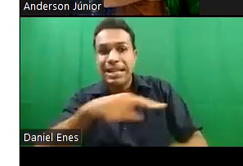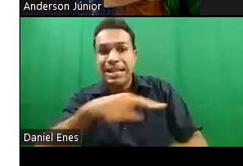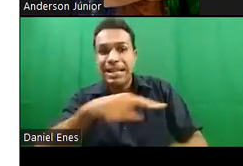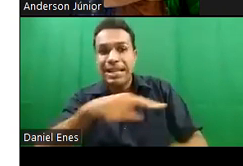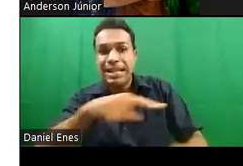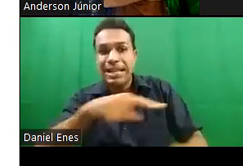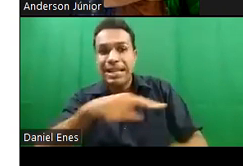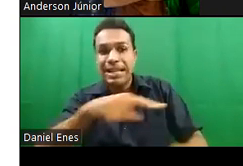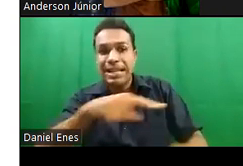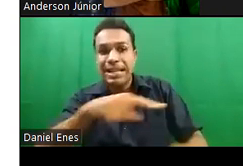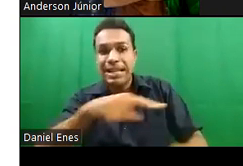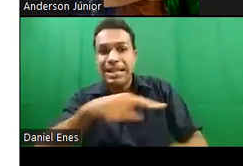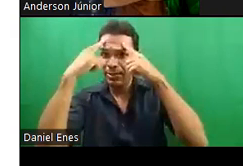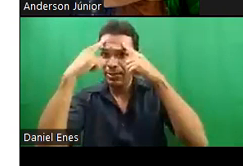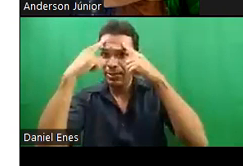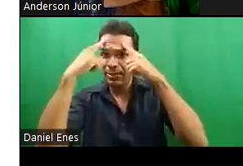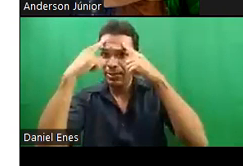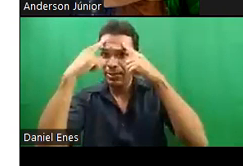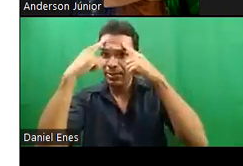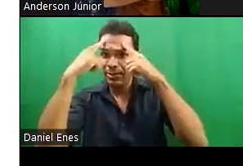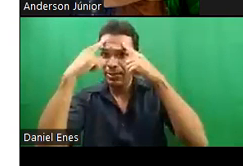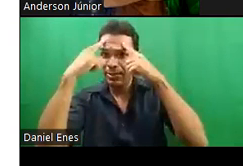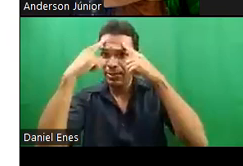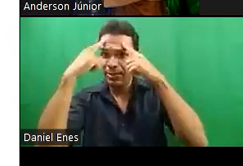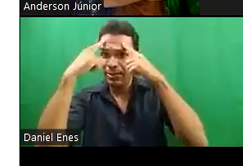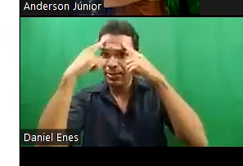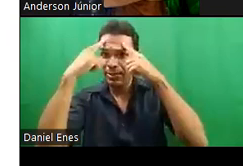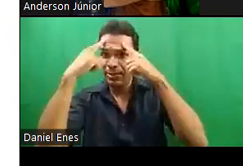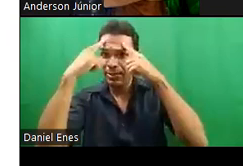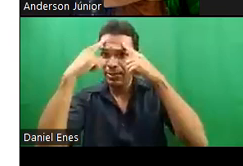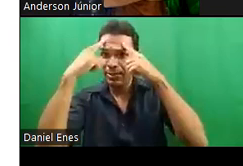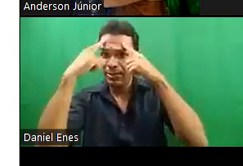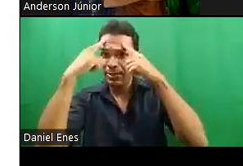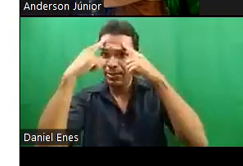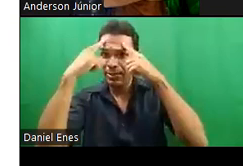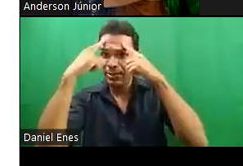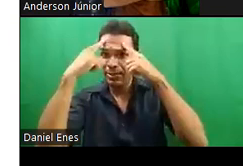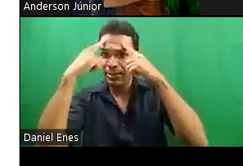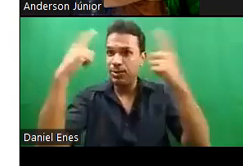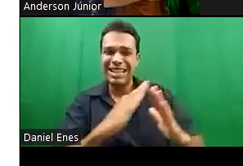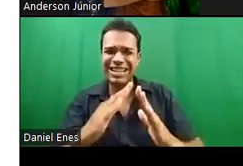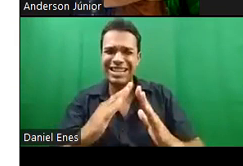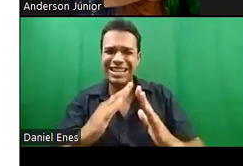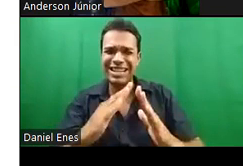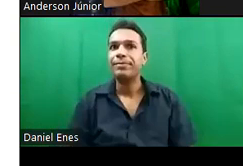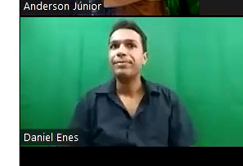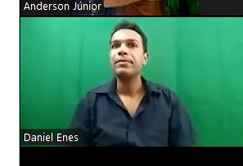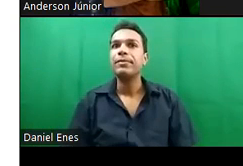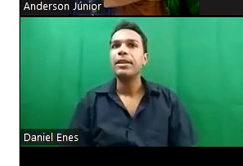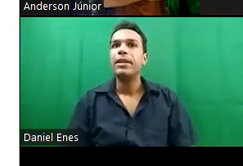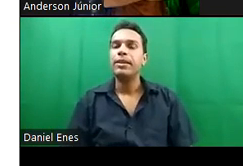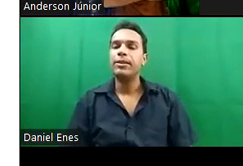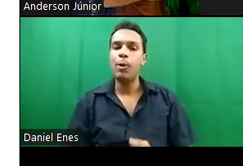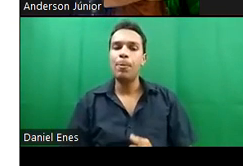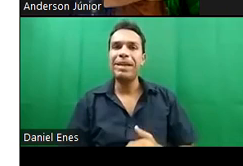ali, eles são violentos. Aquelas casas são feias. País, ó,